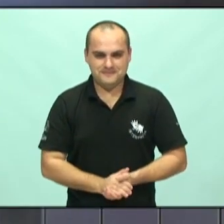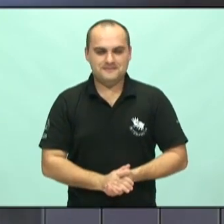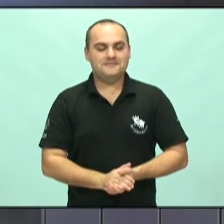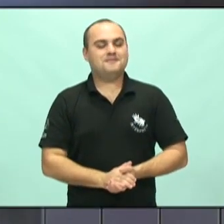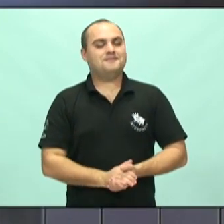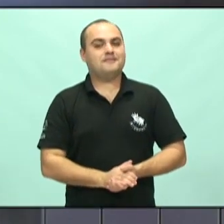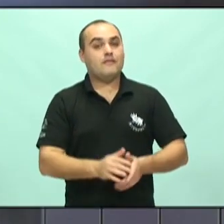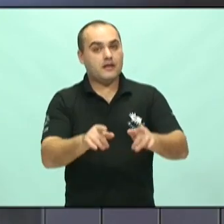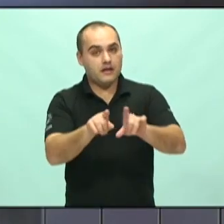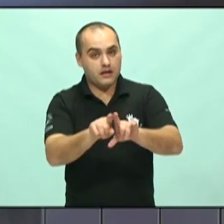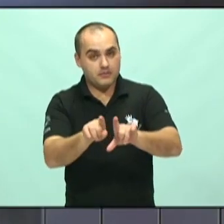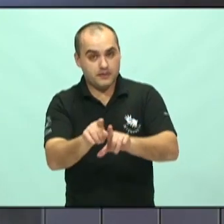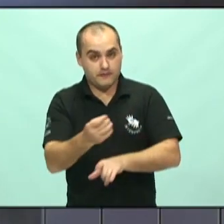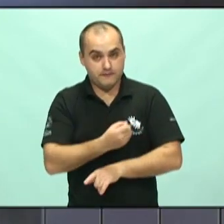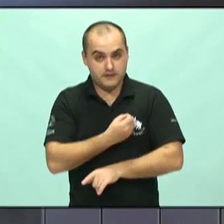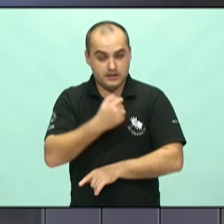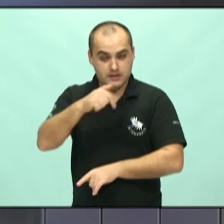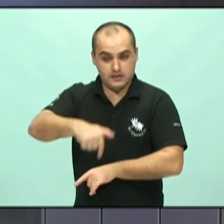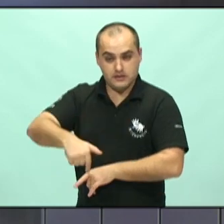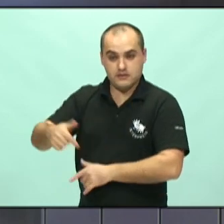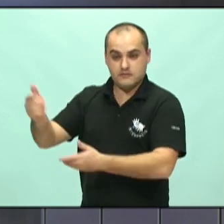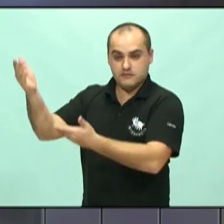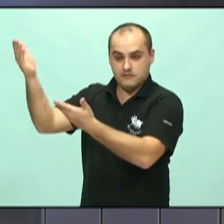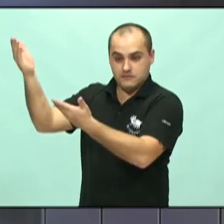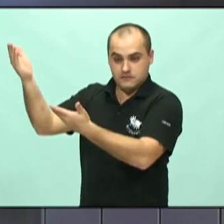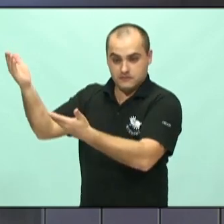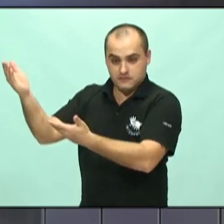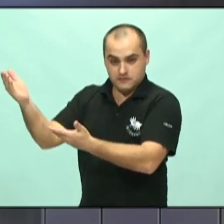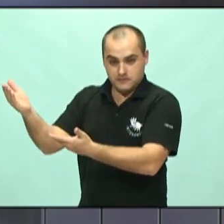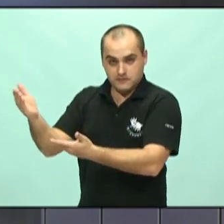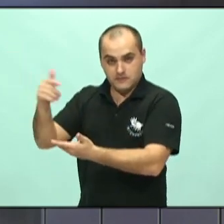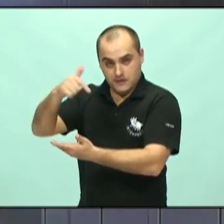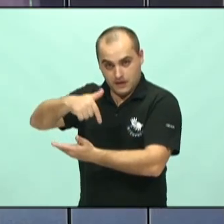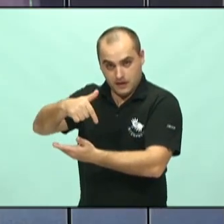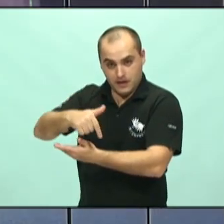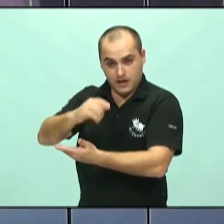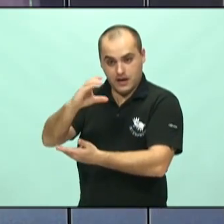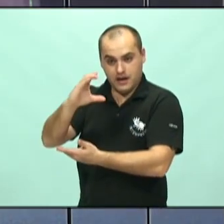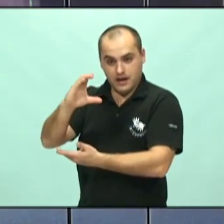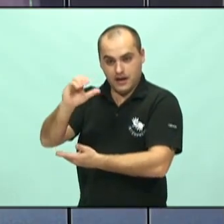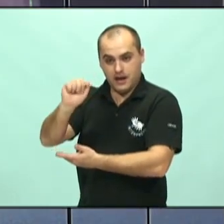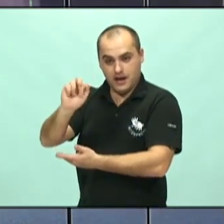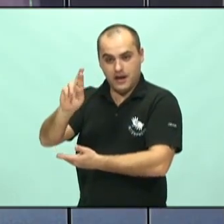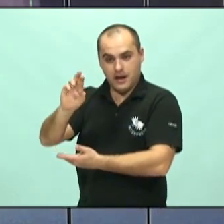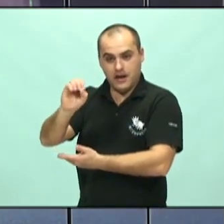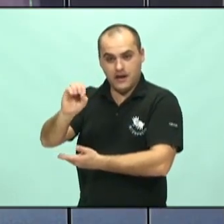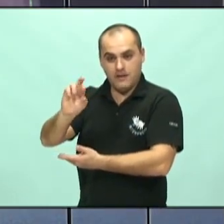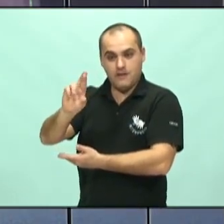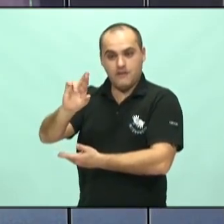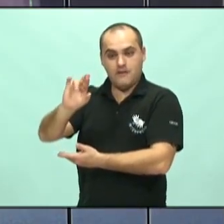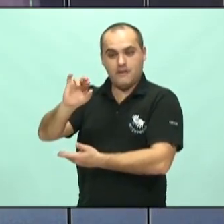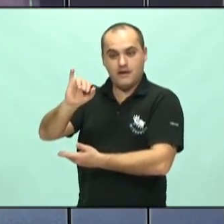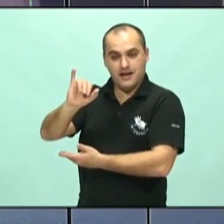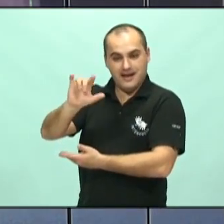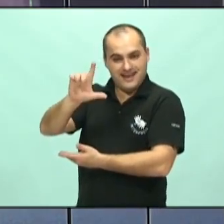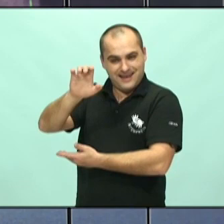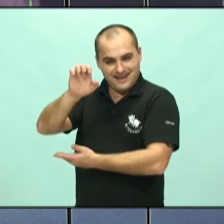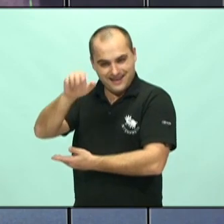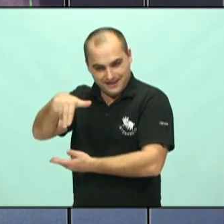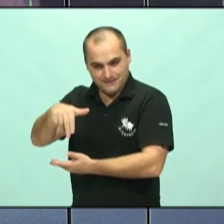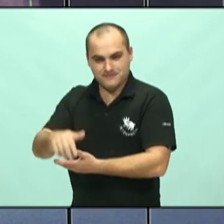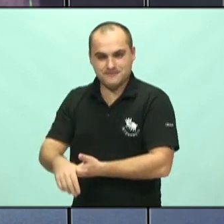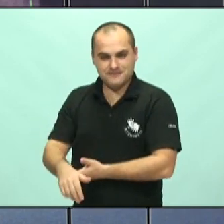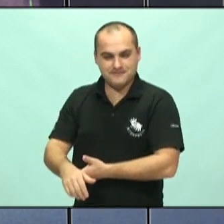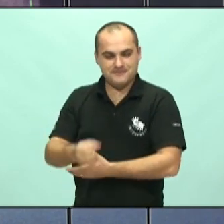participação. Também está conosco a Caroline Gonçalves, que é produtora. Tudo bem, Carol? Tudo bem, Maurício. Obrigada pelo espaço.